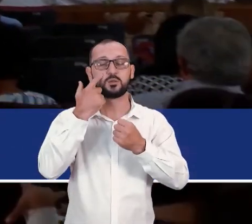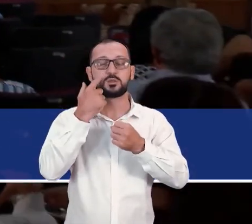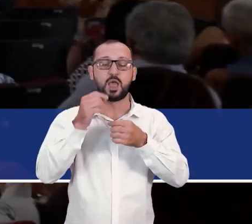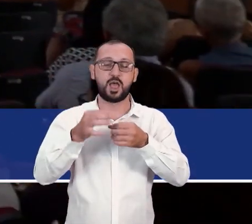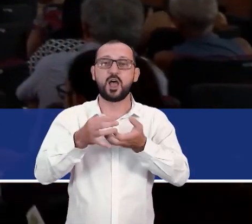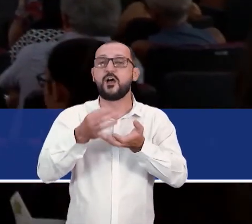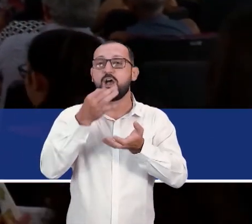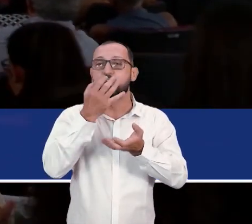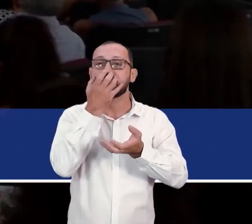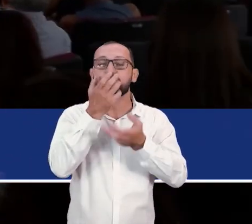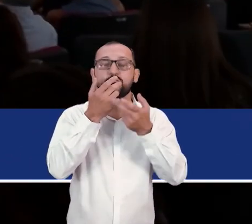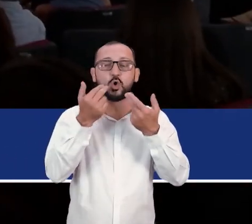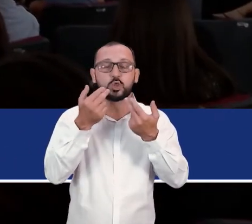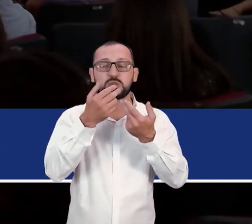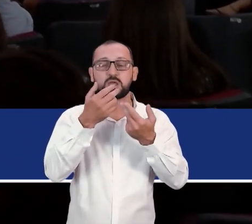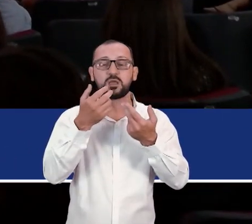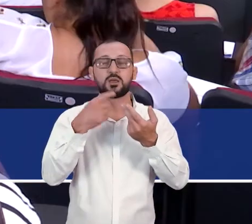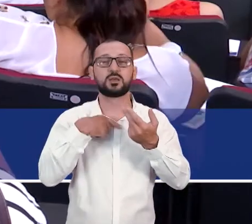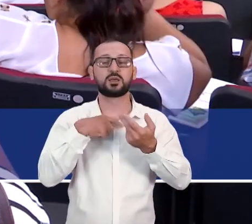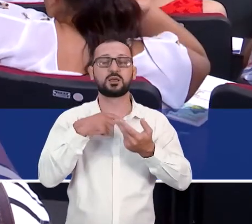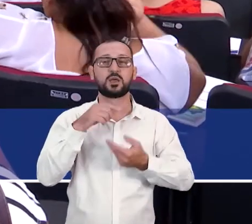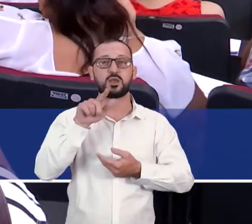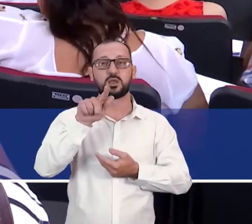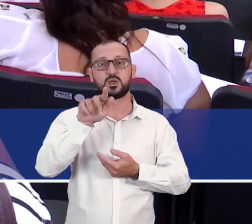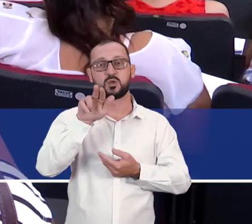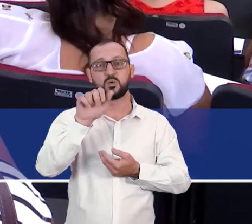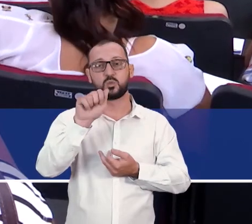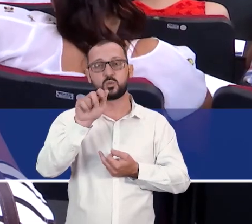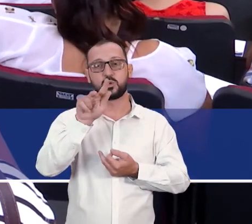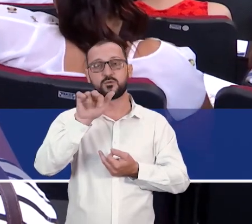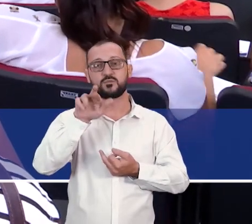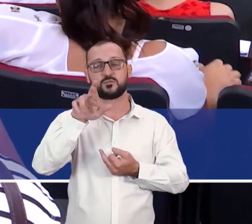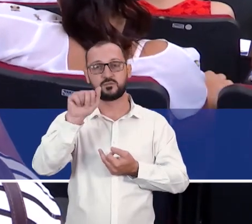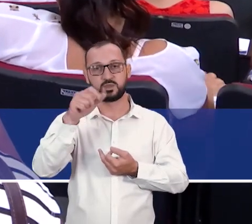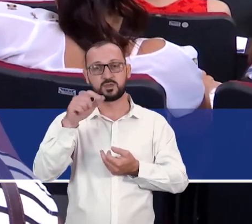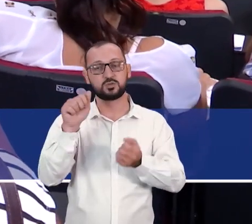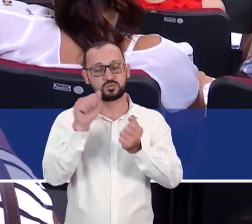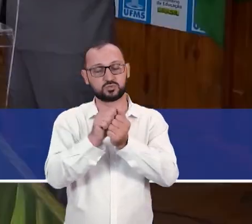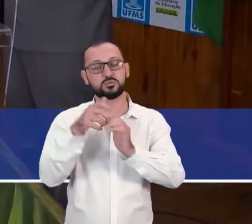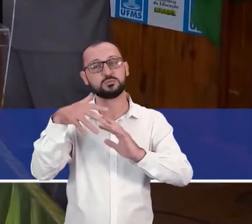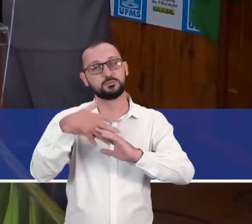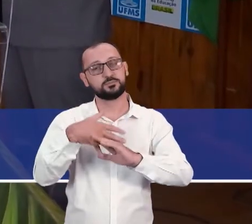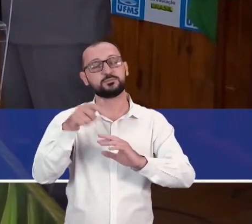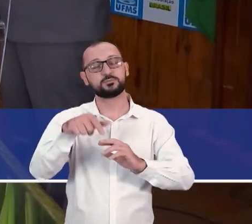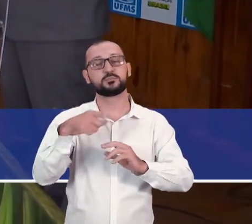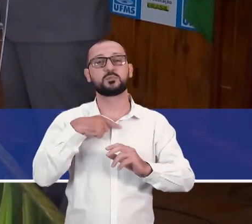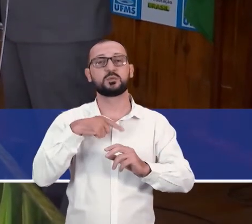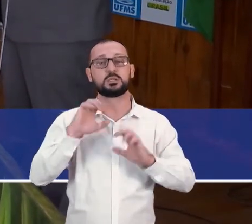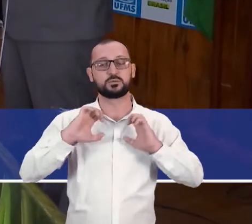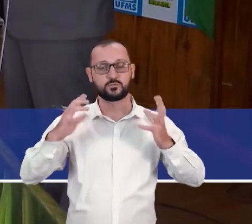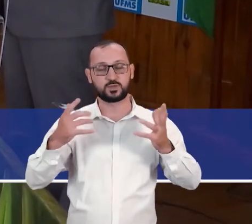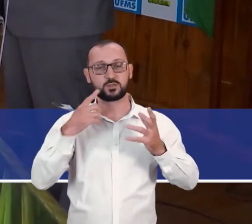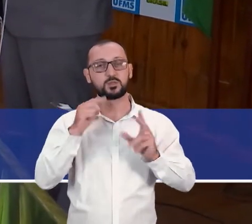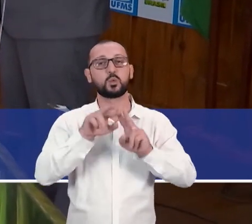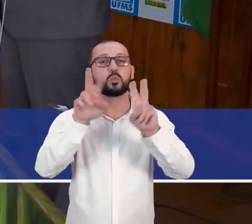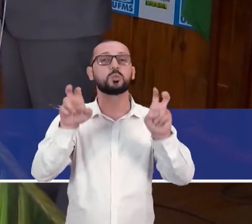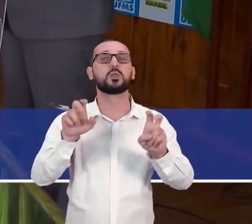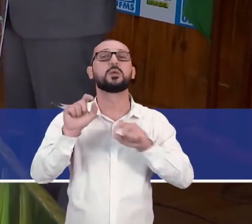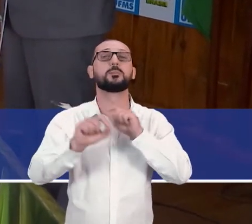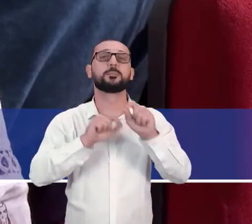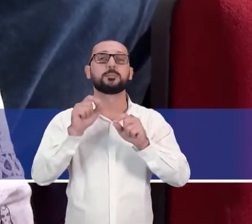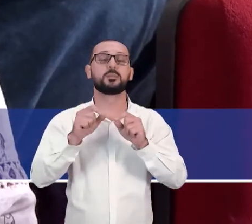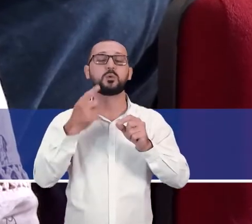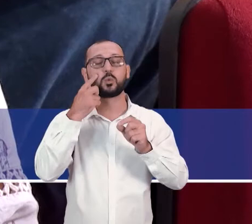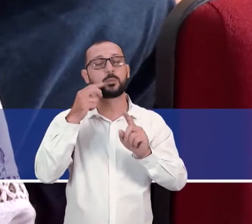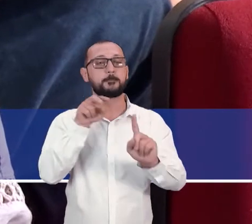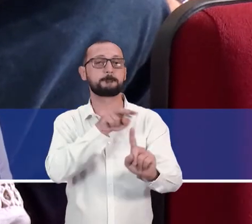uma parceria com a Fiocruz de Mato Grosso do Sul, Semagro, Agraer e o FMS. O evento deste ano traz como tema